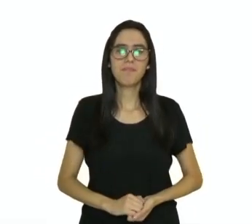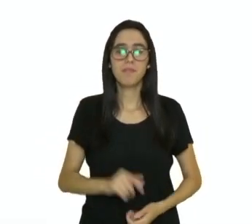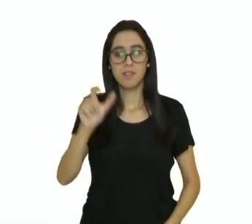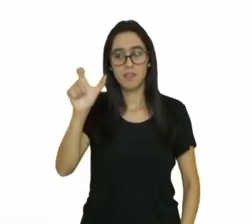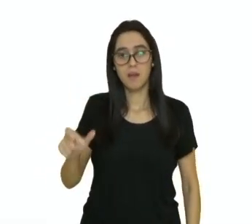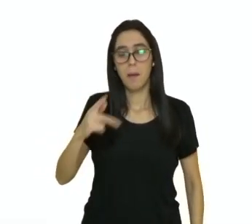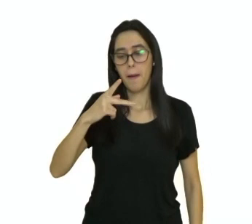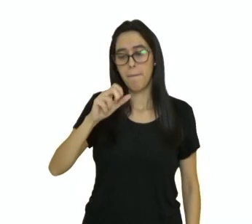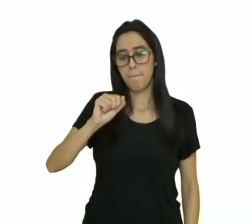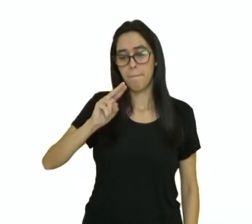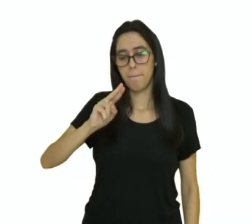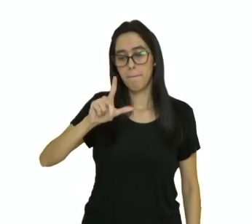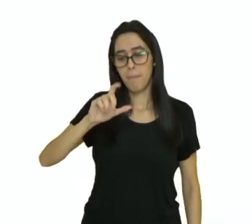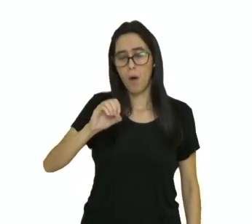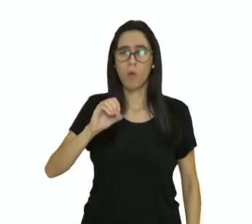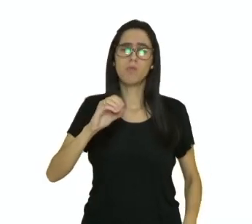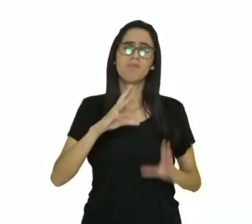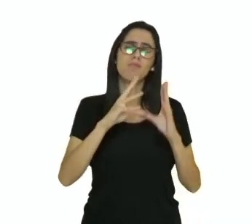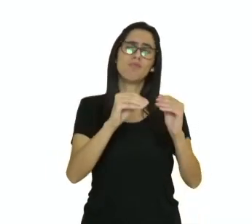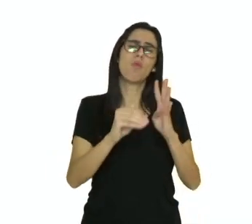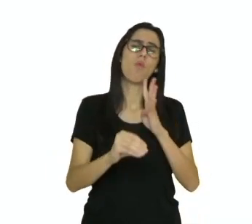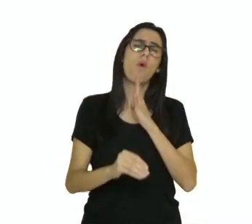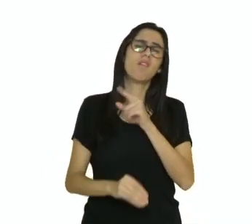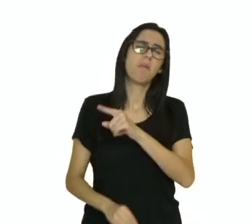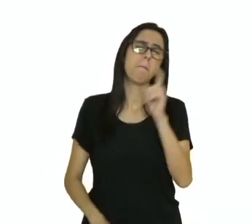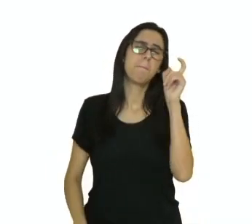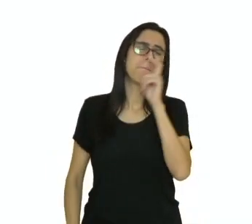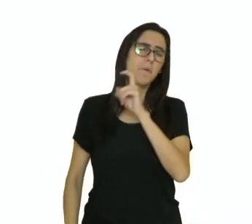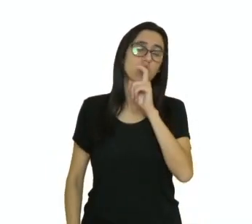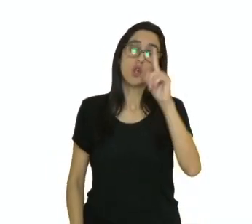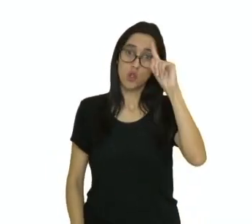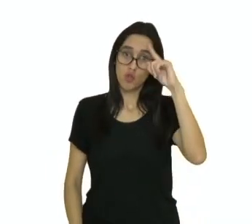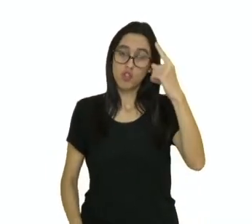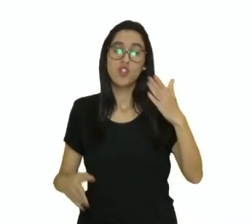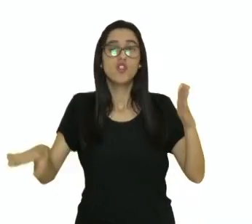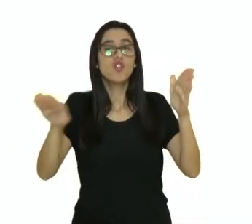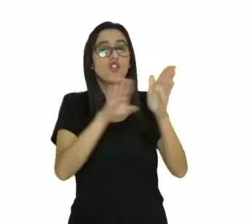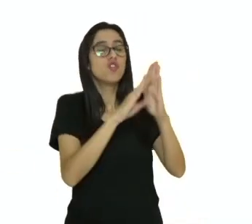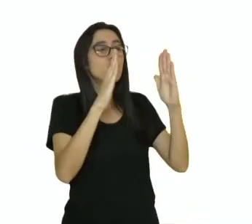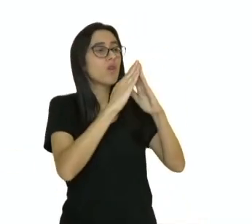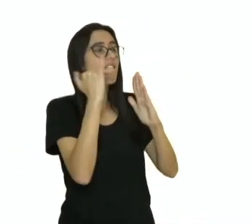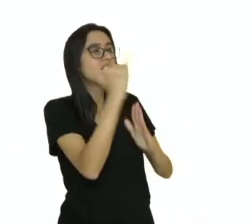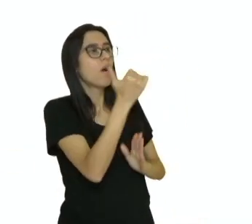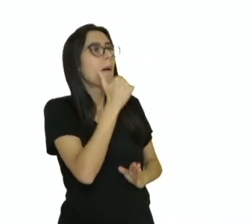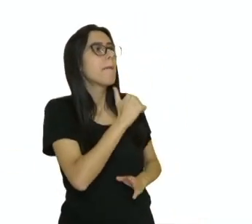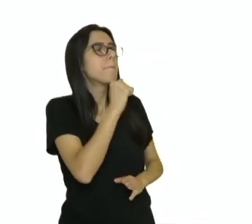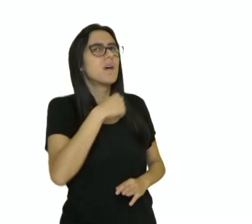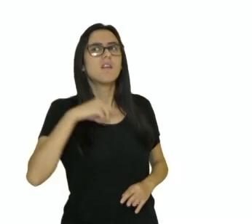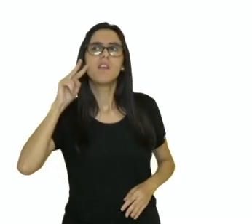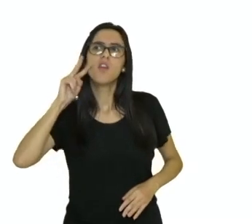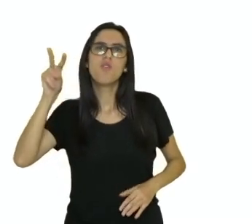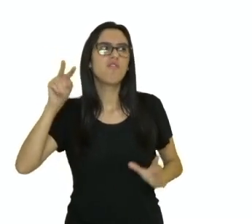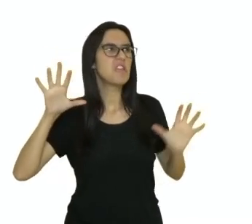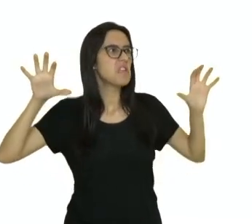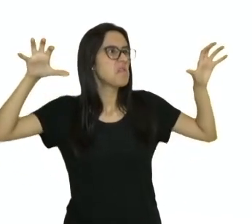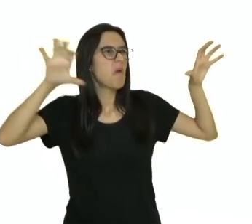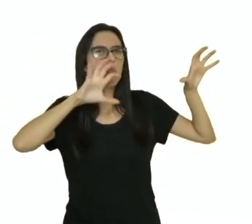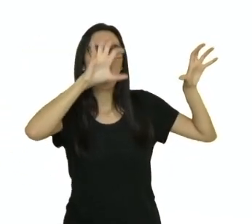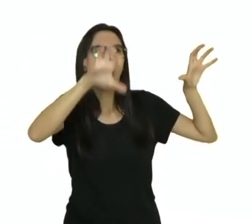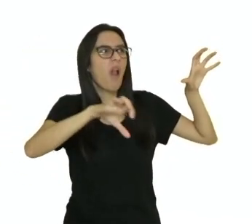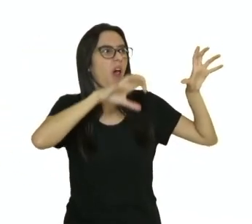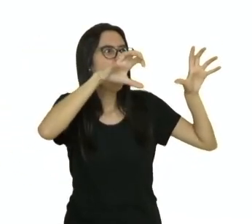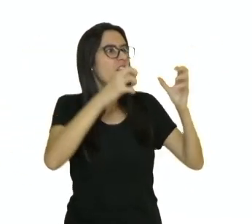de mentiroso. Um dia, chegou em casa dizendo que vira no campo 2 dragões da